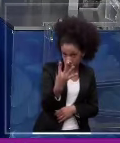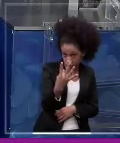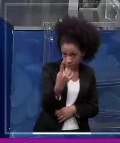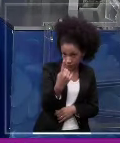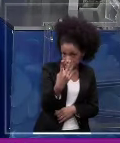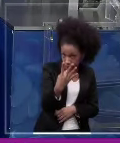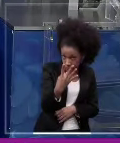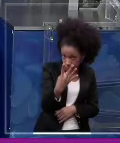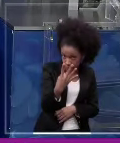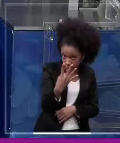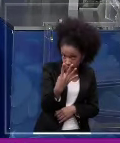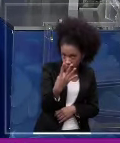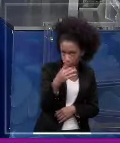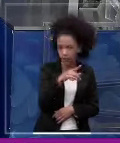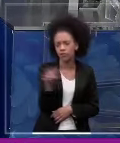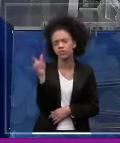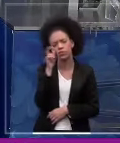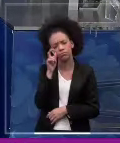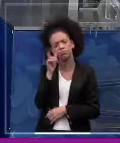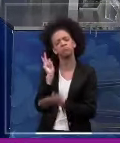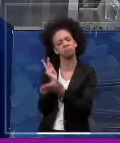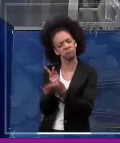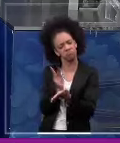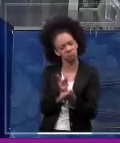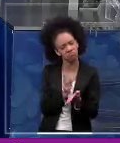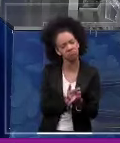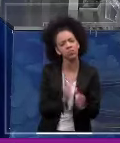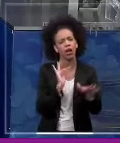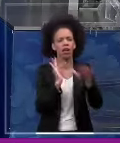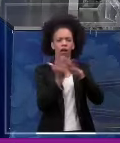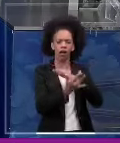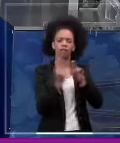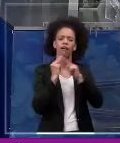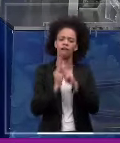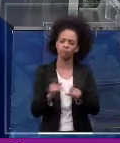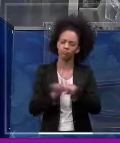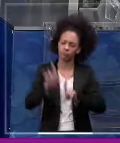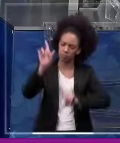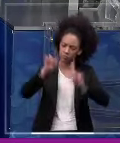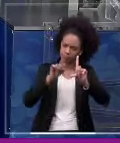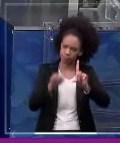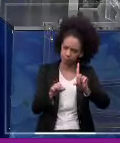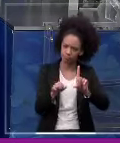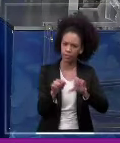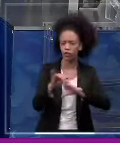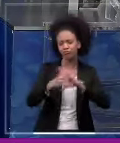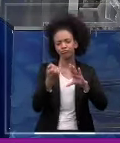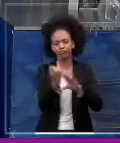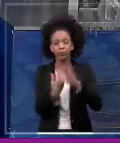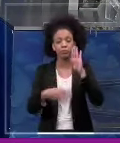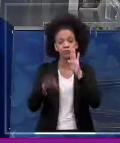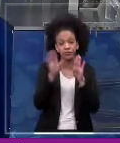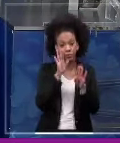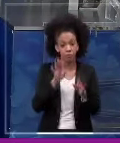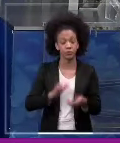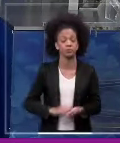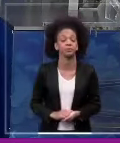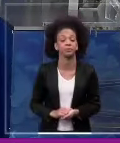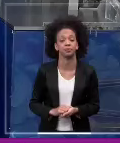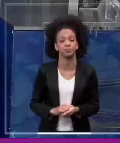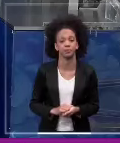14. Você segue acompanhando a nossa transmissão nos perfis da Caixa e da Rede TV, no YouTube e no Facebook.